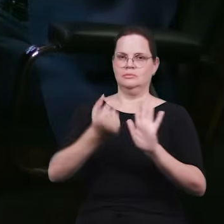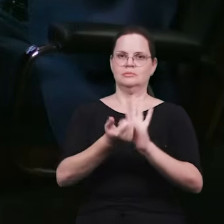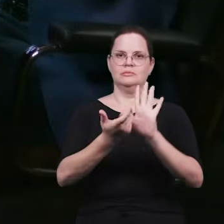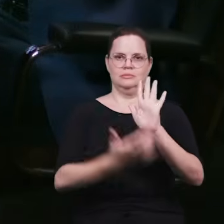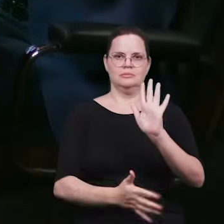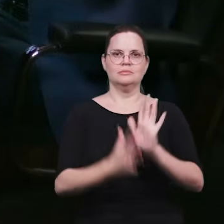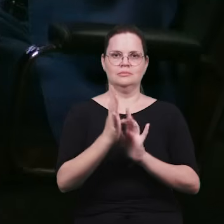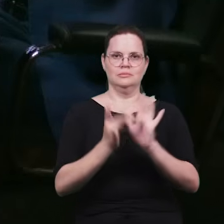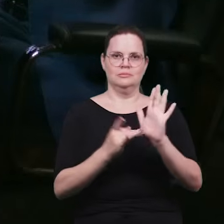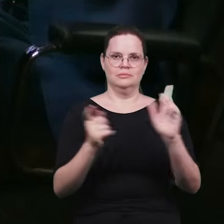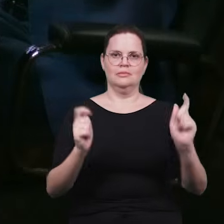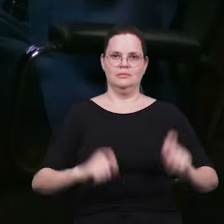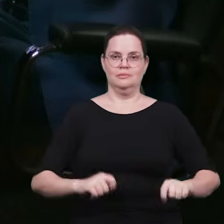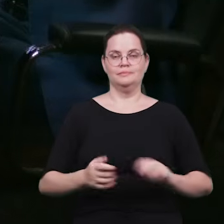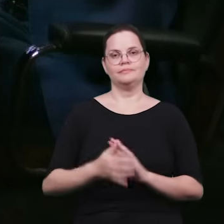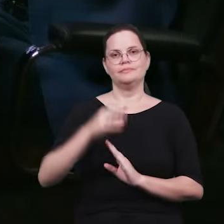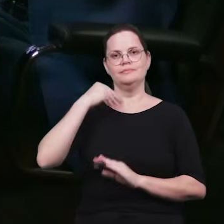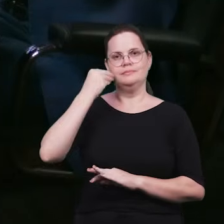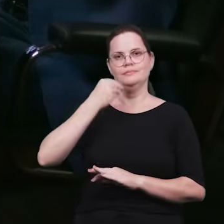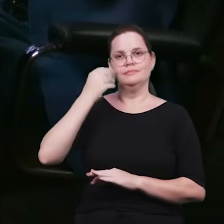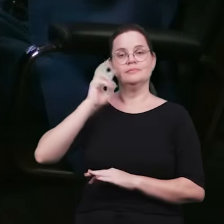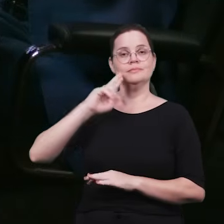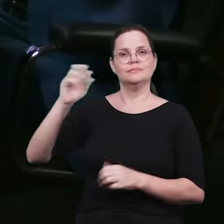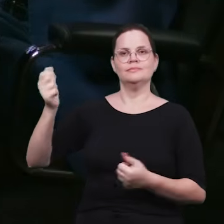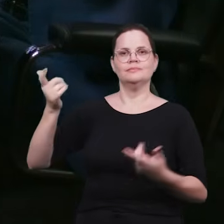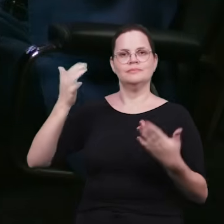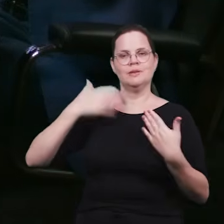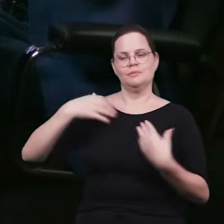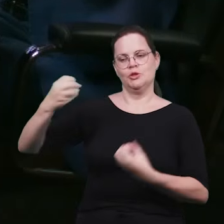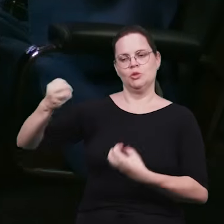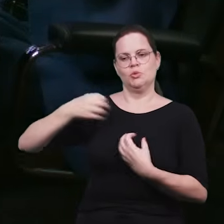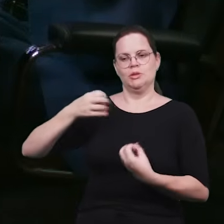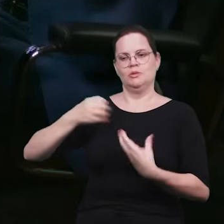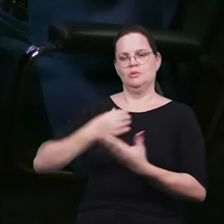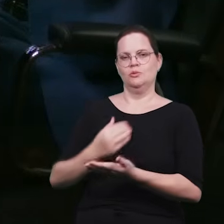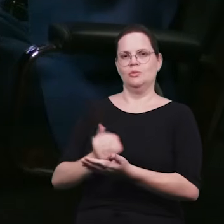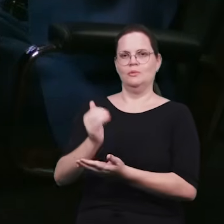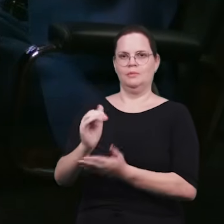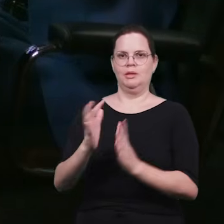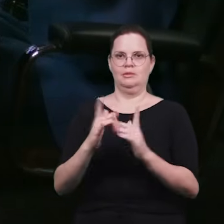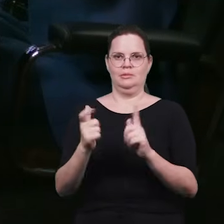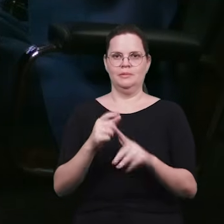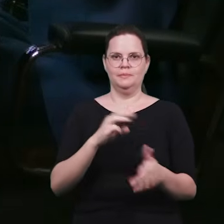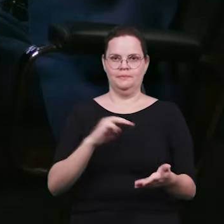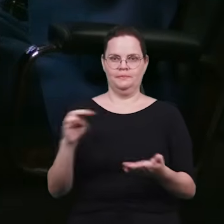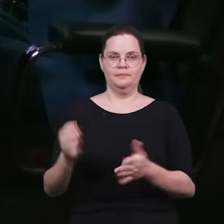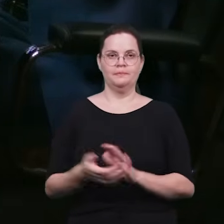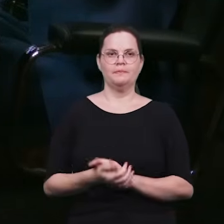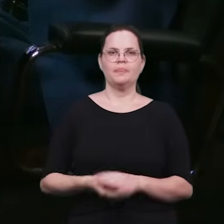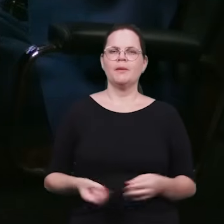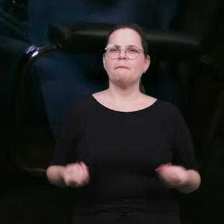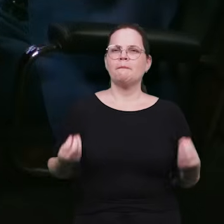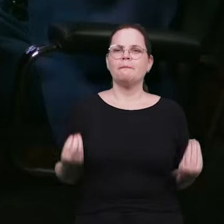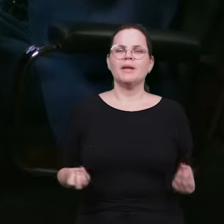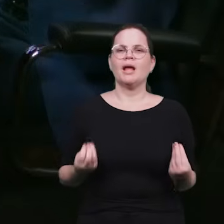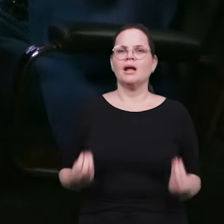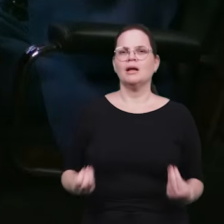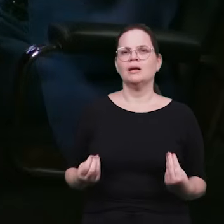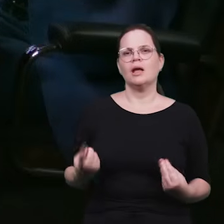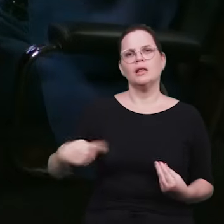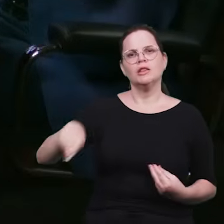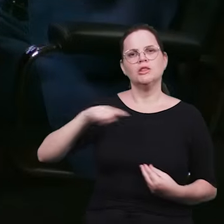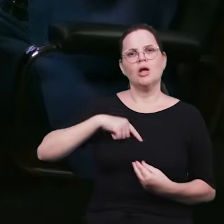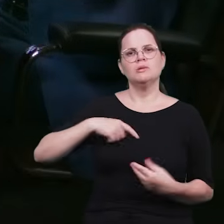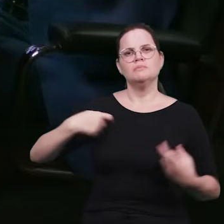Foi a grande experiência que o Senhor nos deu logo no início da obra. E Mas para que nós precisamos entrar na